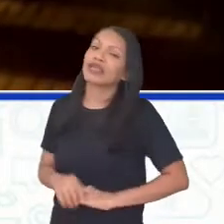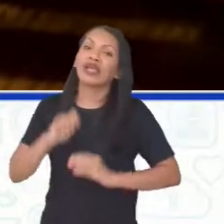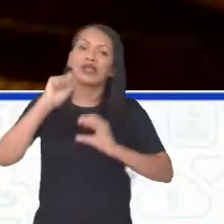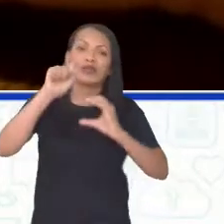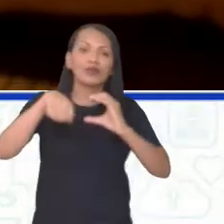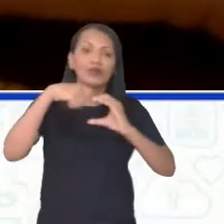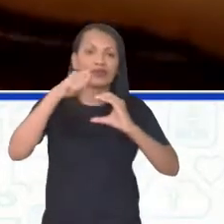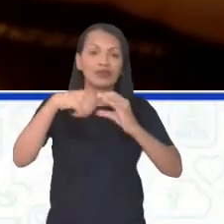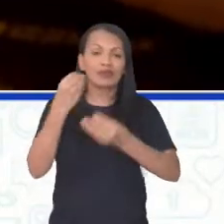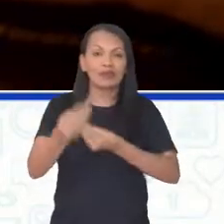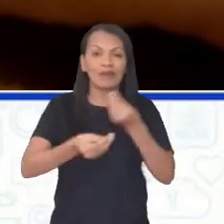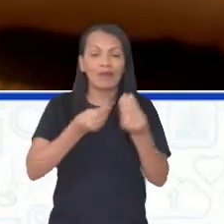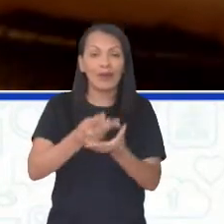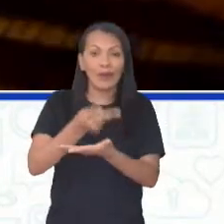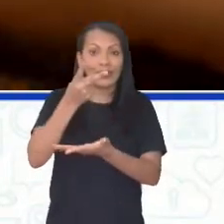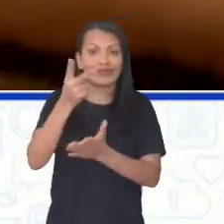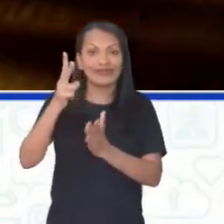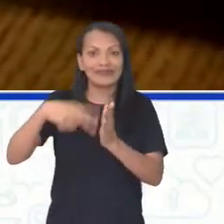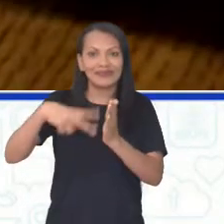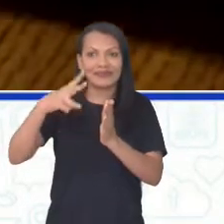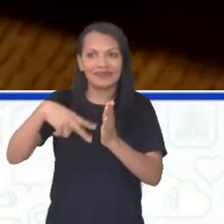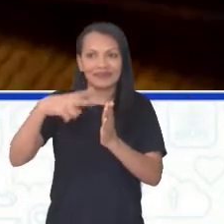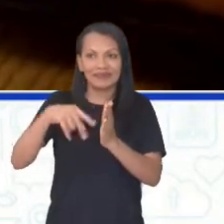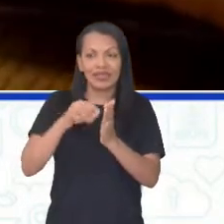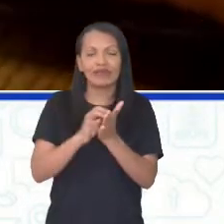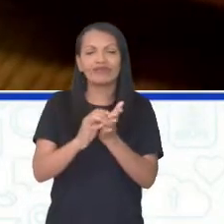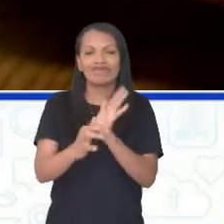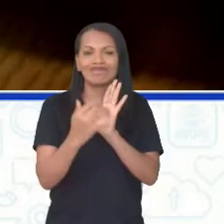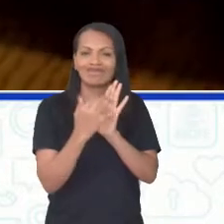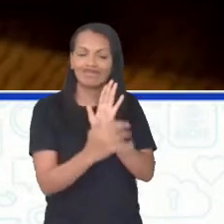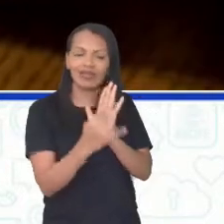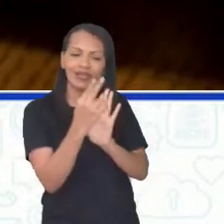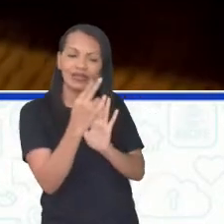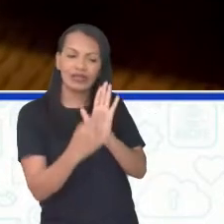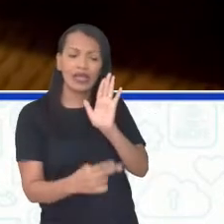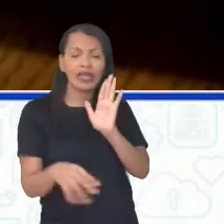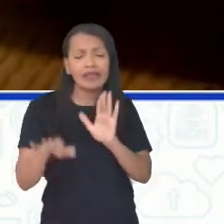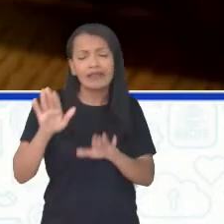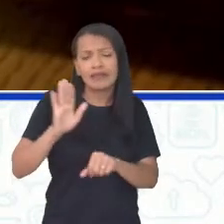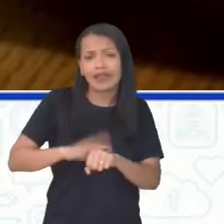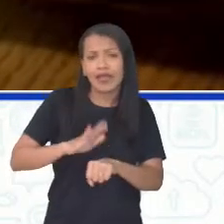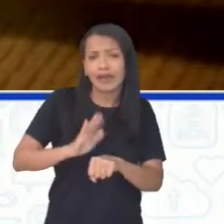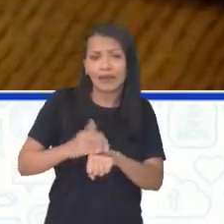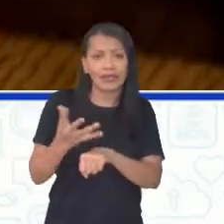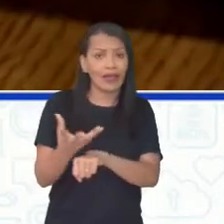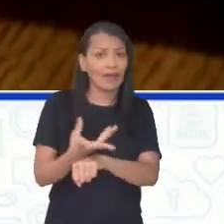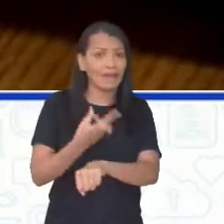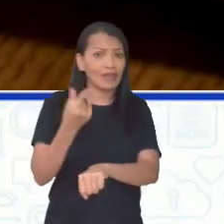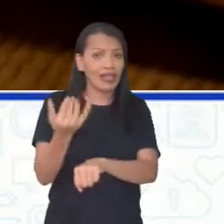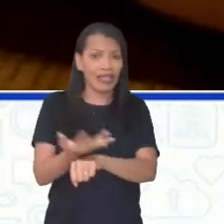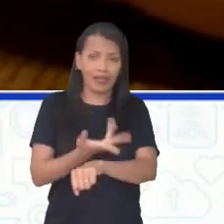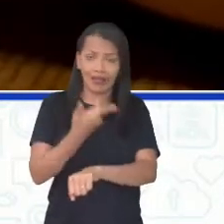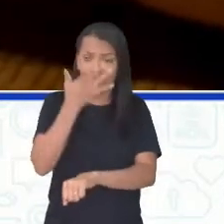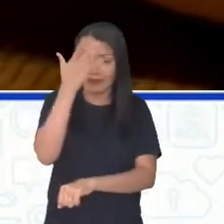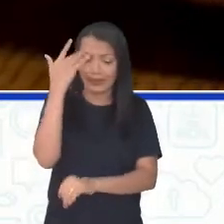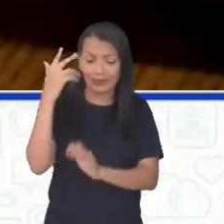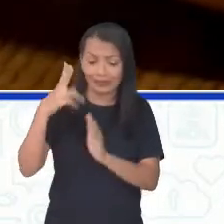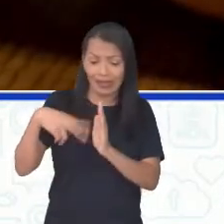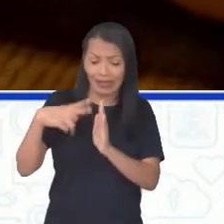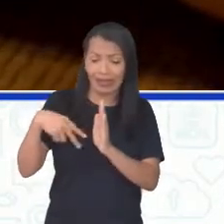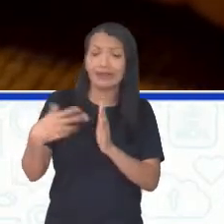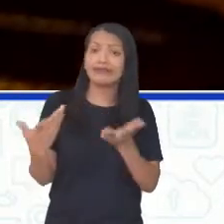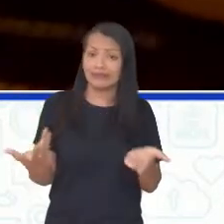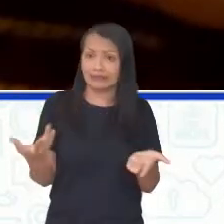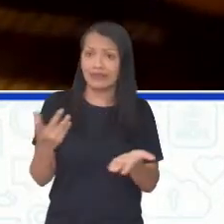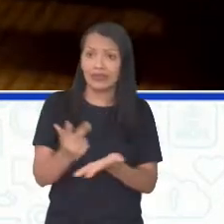essa leitura, tá vendo? E aí a velocidade da leitura depende da habilidade do leitor, né? Isso não varia. Isso acontece